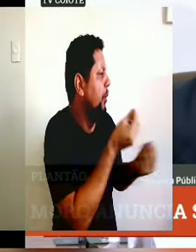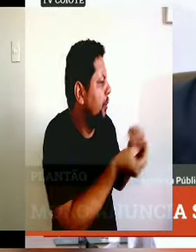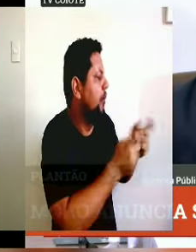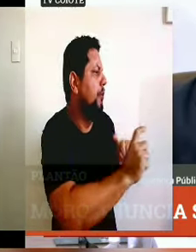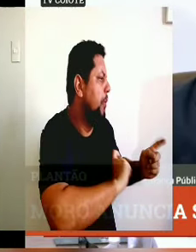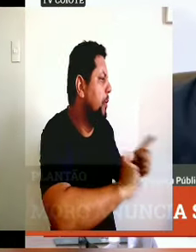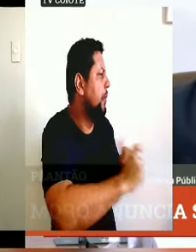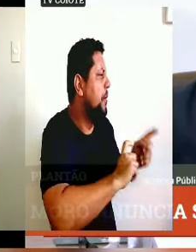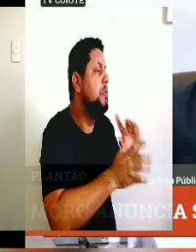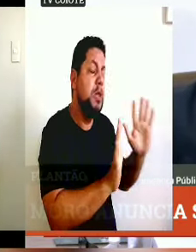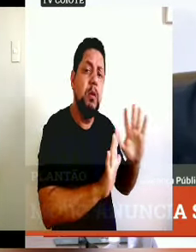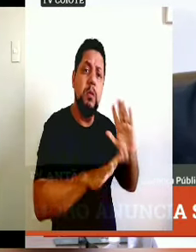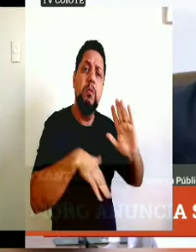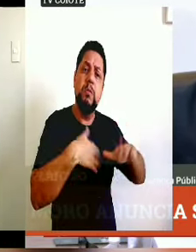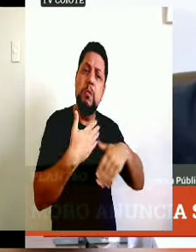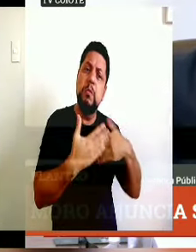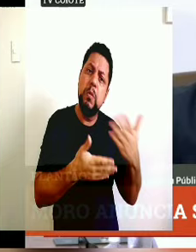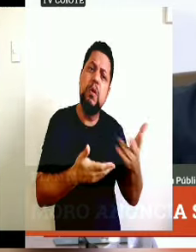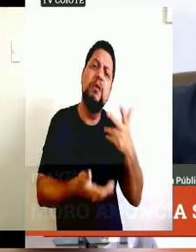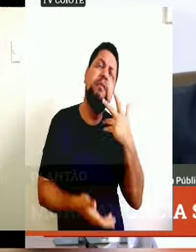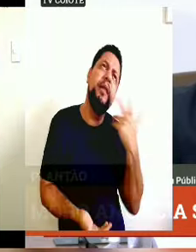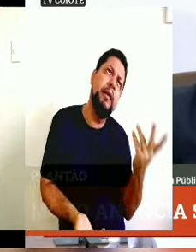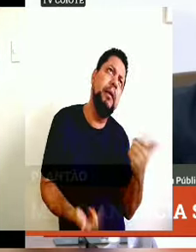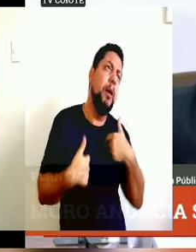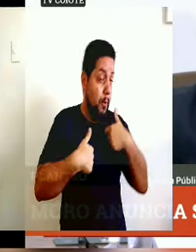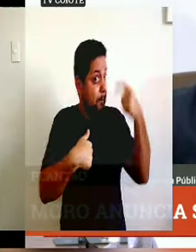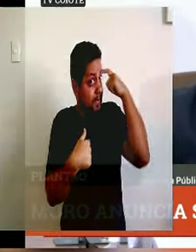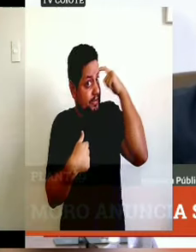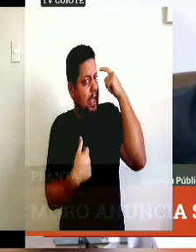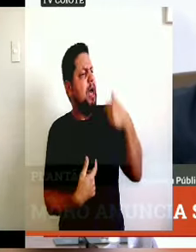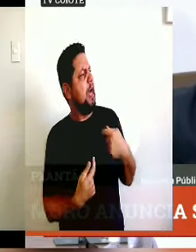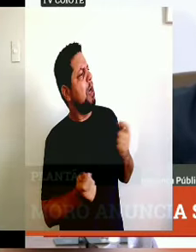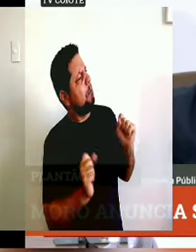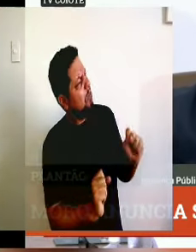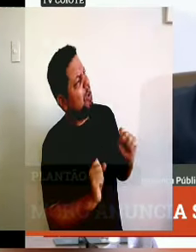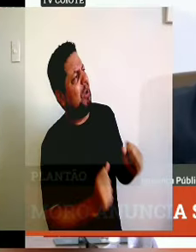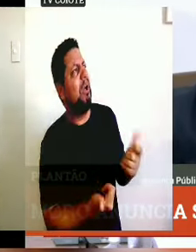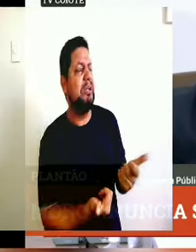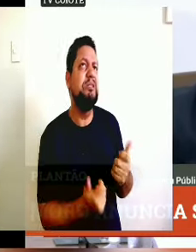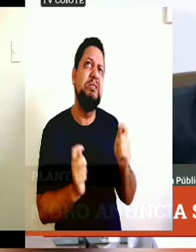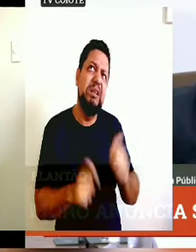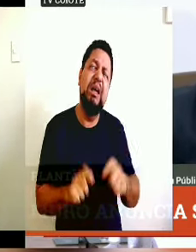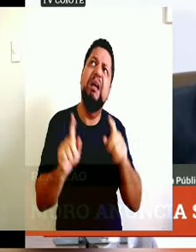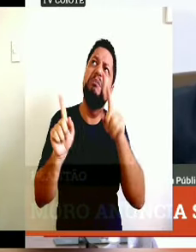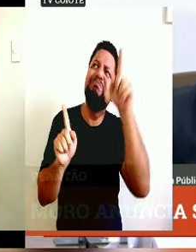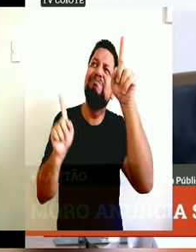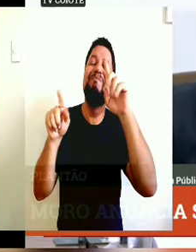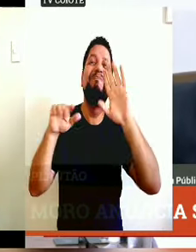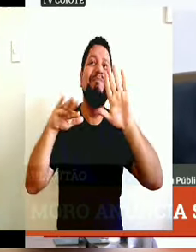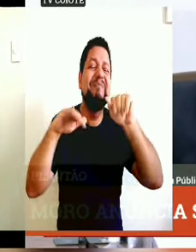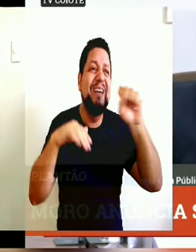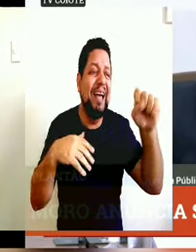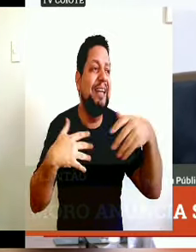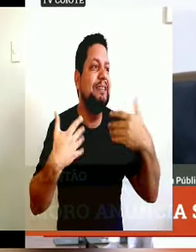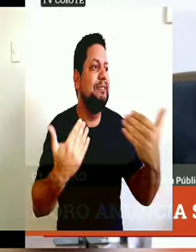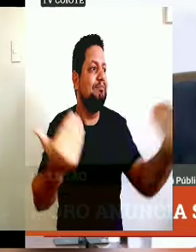e até no primeiro momento pensando, não, de repente pode ser feito, pode ser alterado, mas cada vez mais me veio a